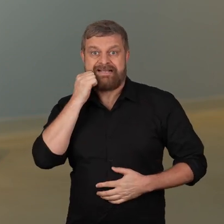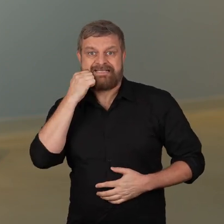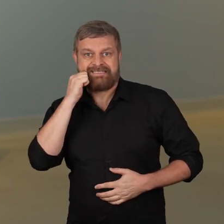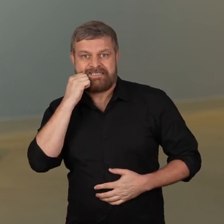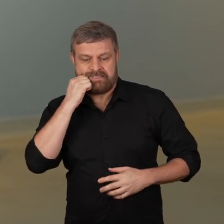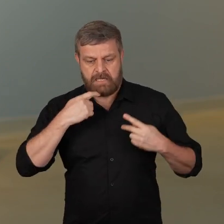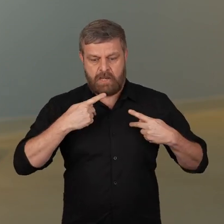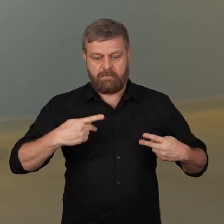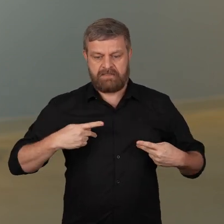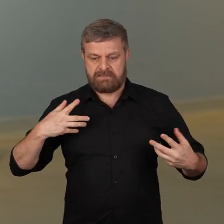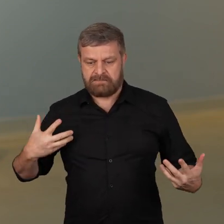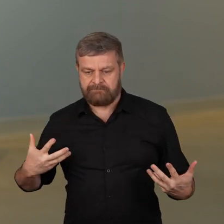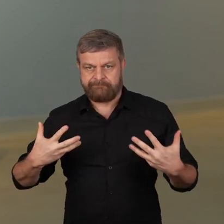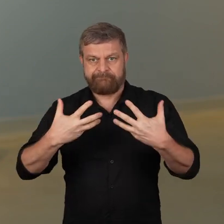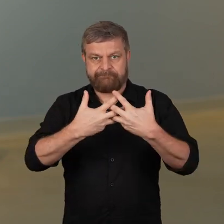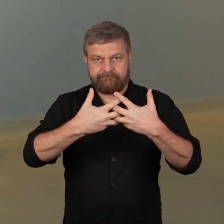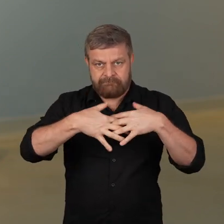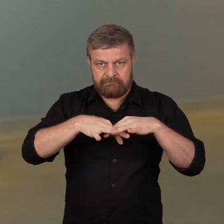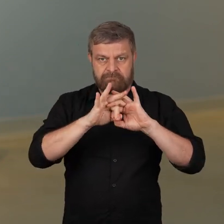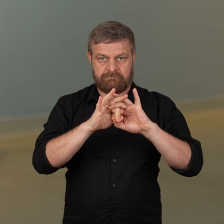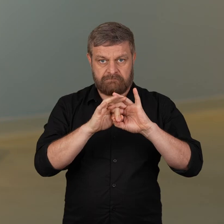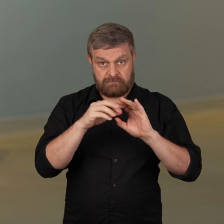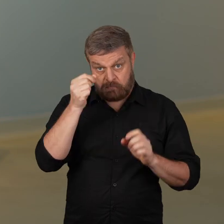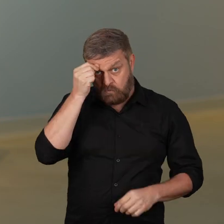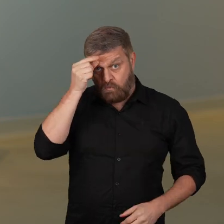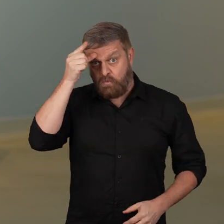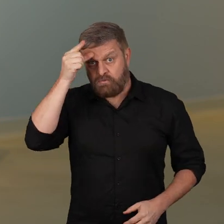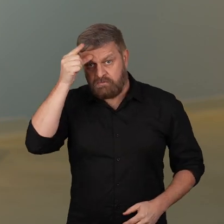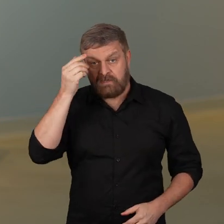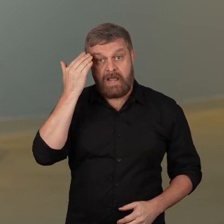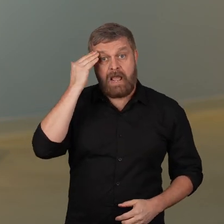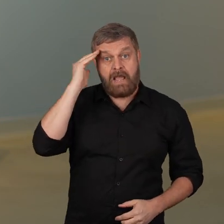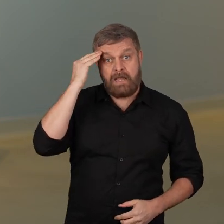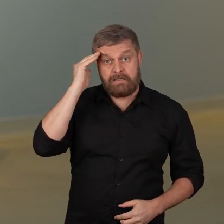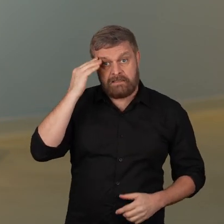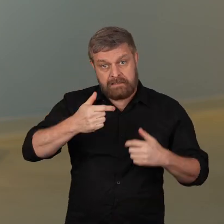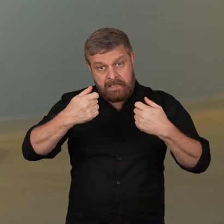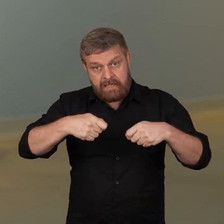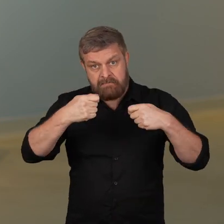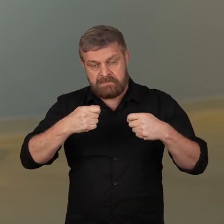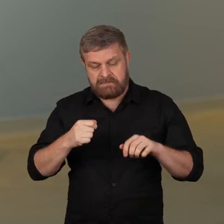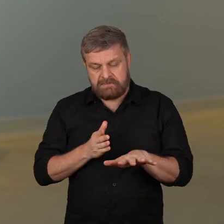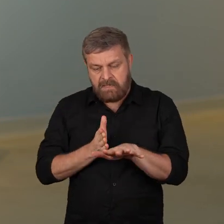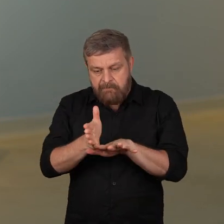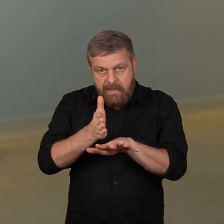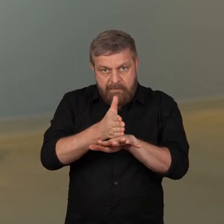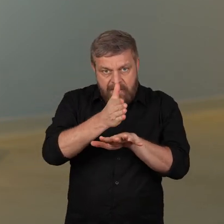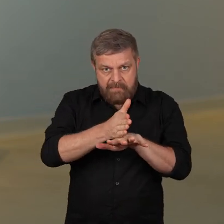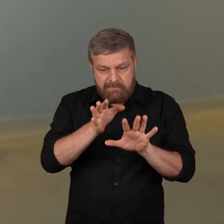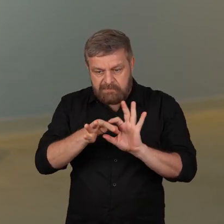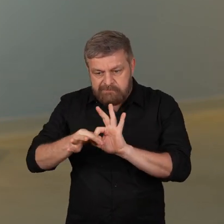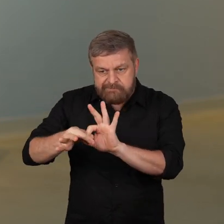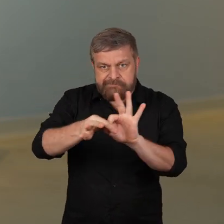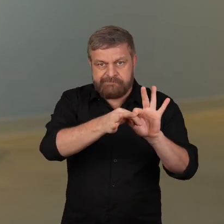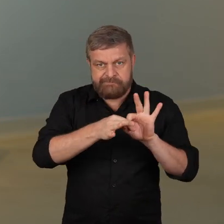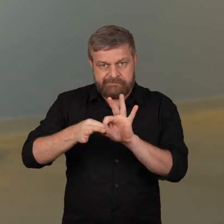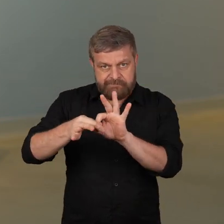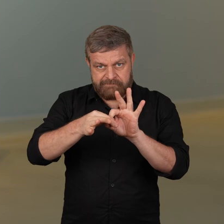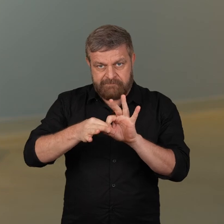cultura humanística. Ele entende a necessidade de religar os diversos tipos de